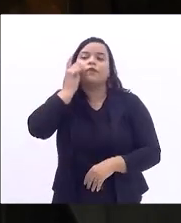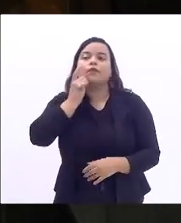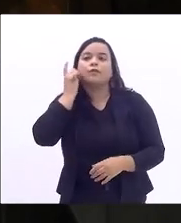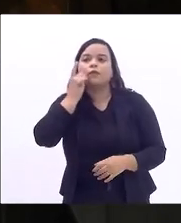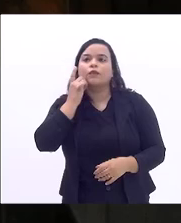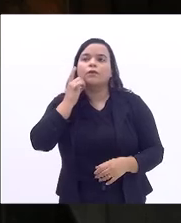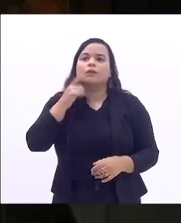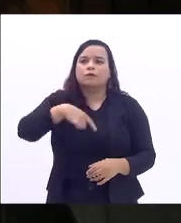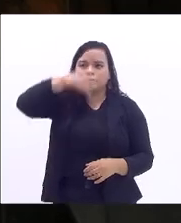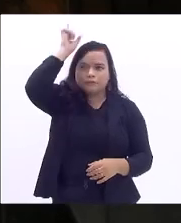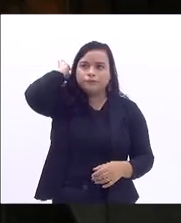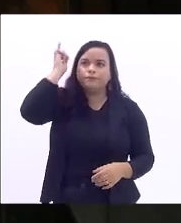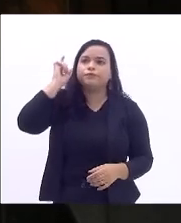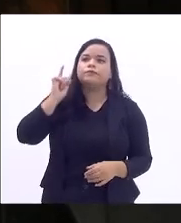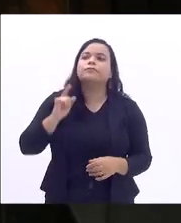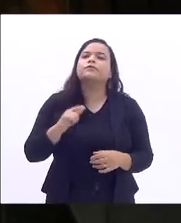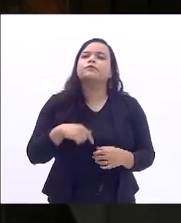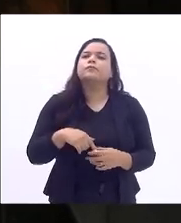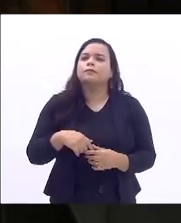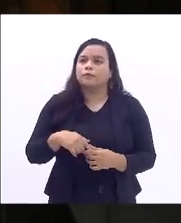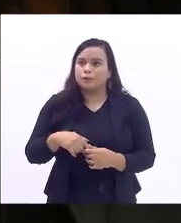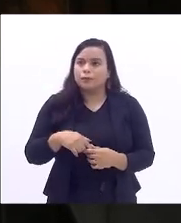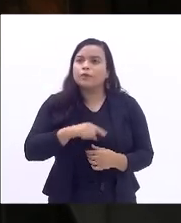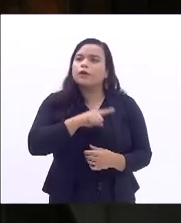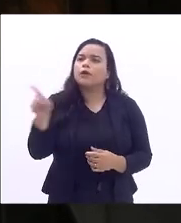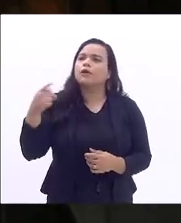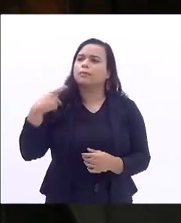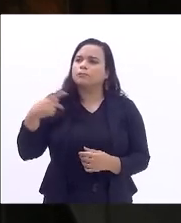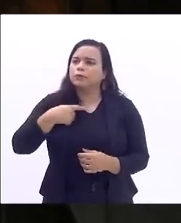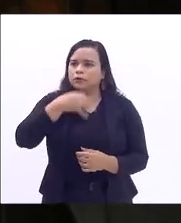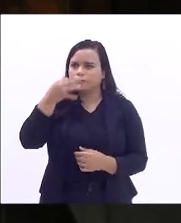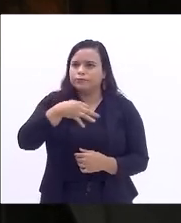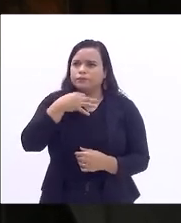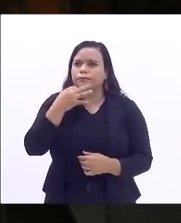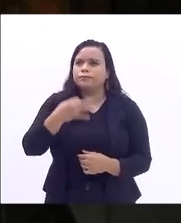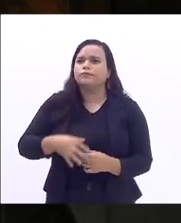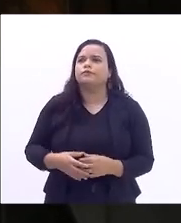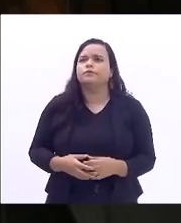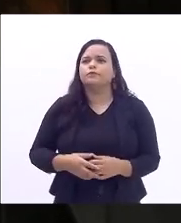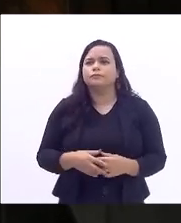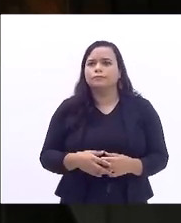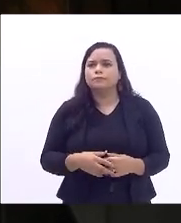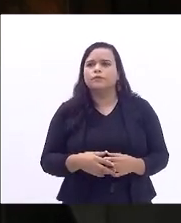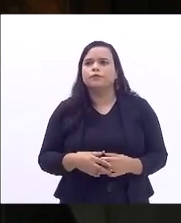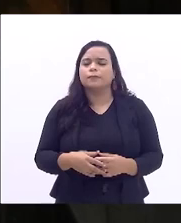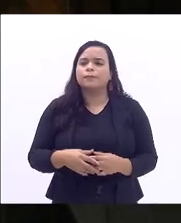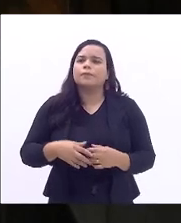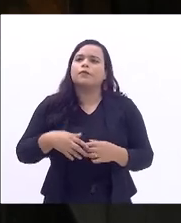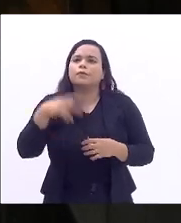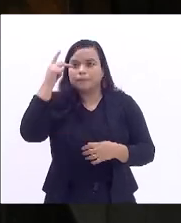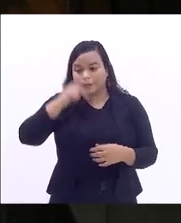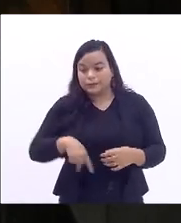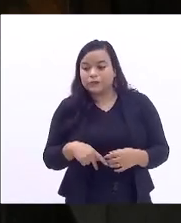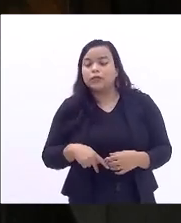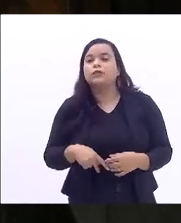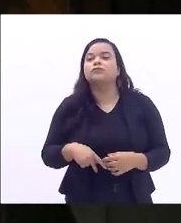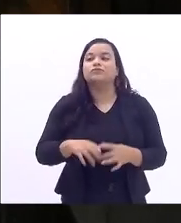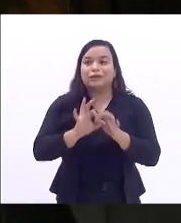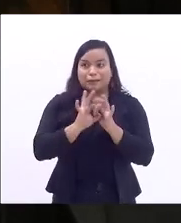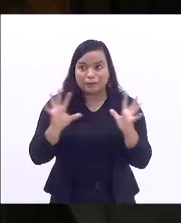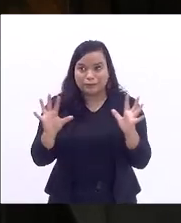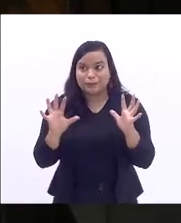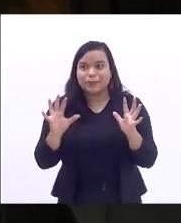Deputado Luiz Paulo é a seleção as minhas ponderações Presidente comparativa e